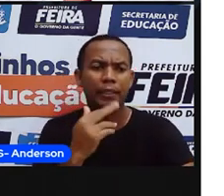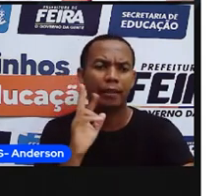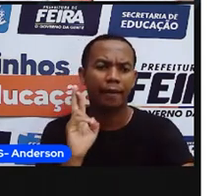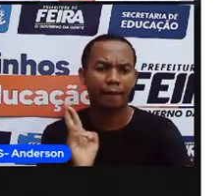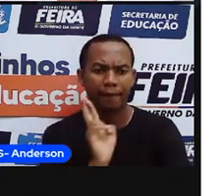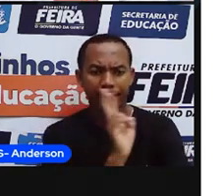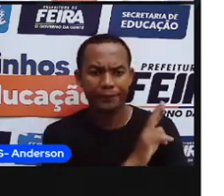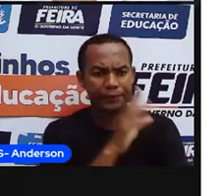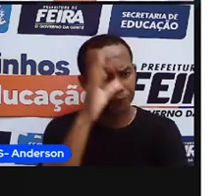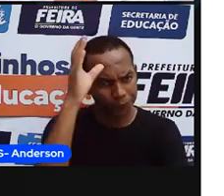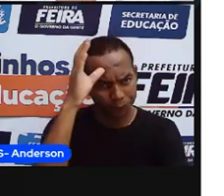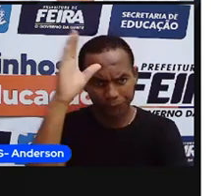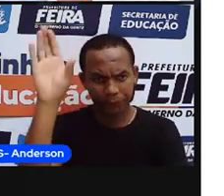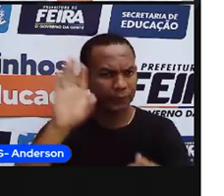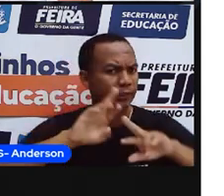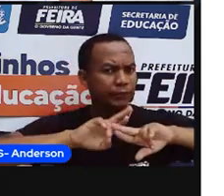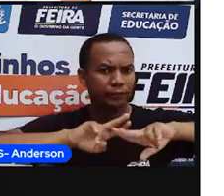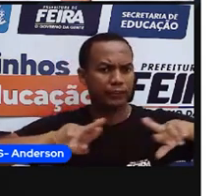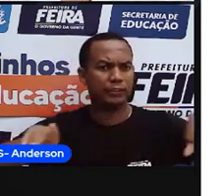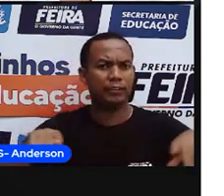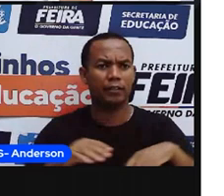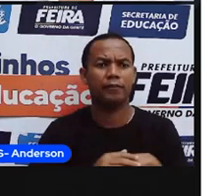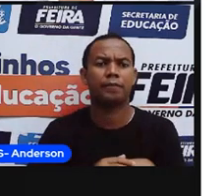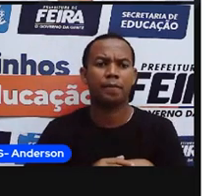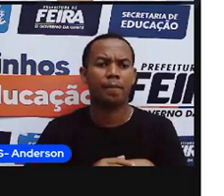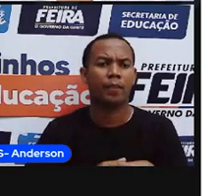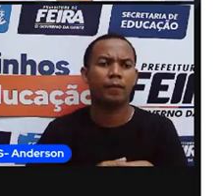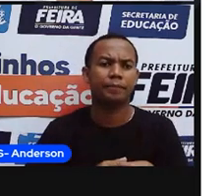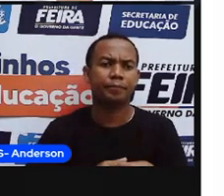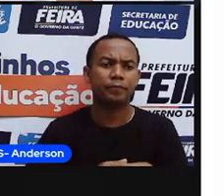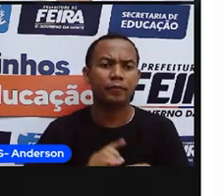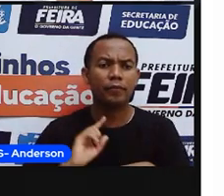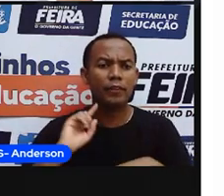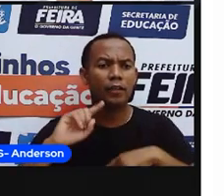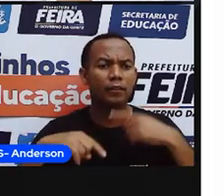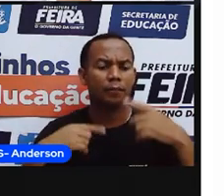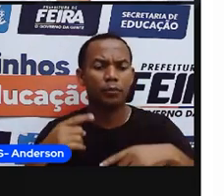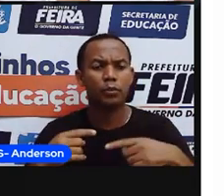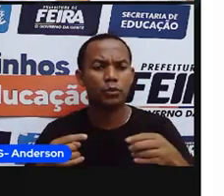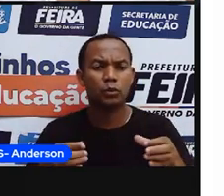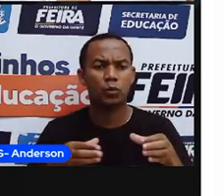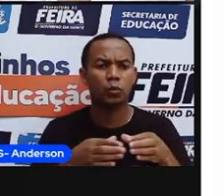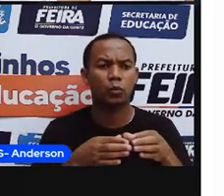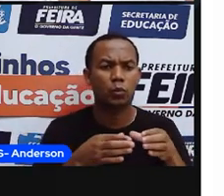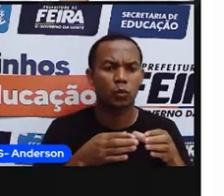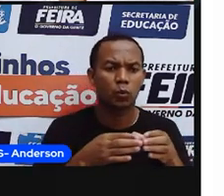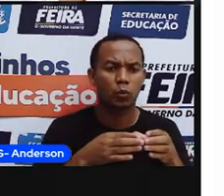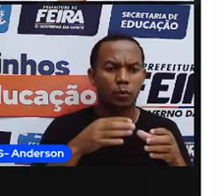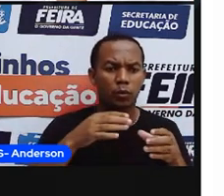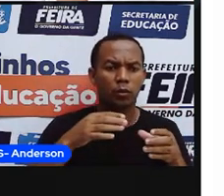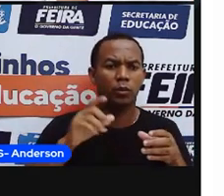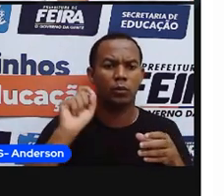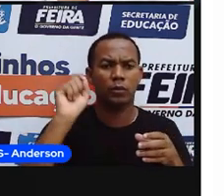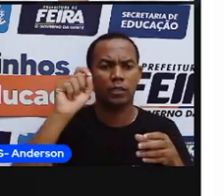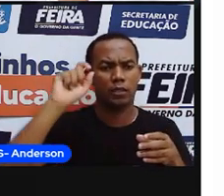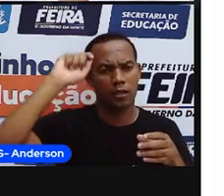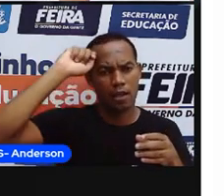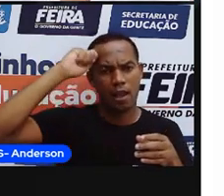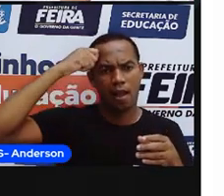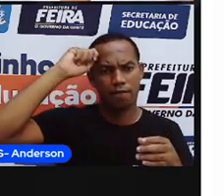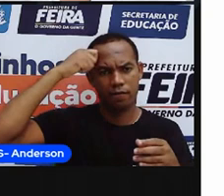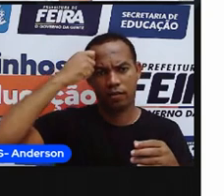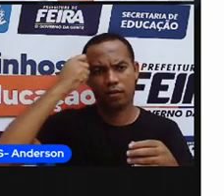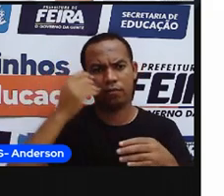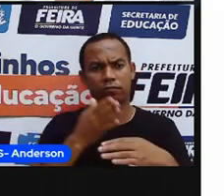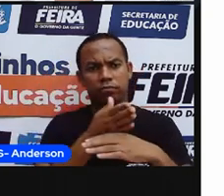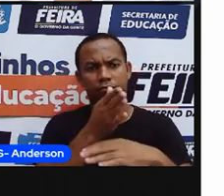cultura e, obviamente, também na culinária. E depois vem a chegada dos africanos, né, das pessoas que vêm do continente africano,